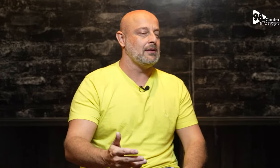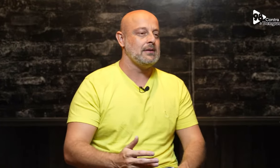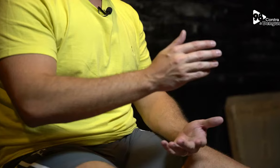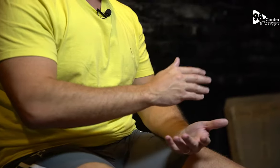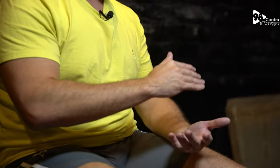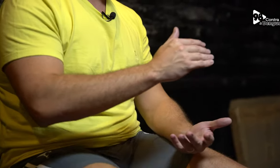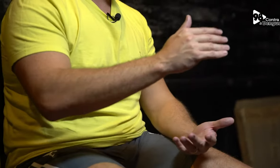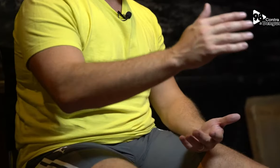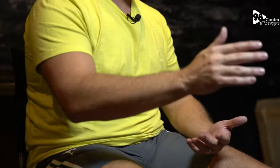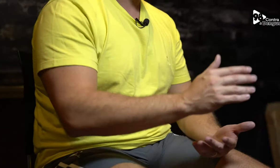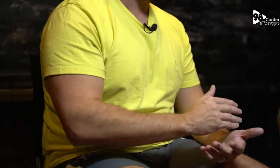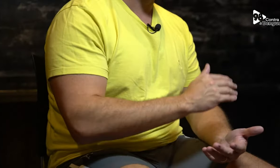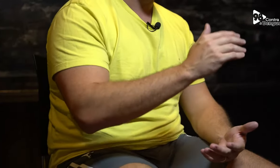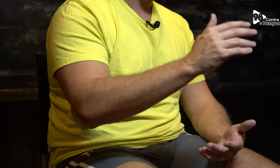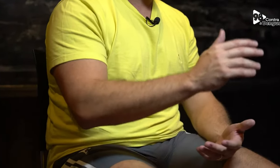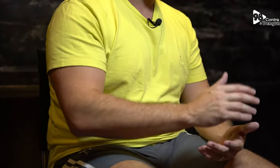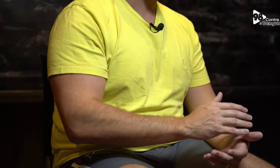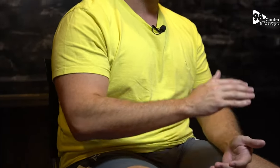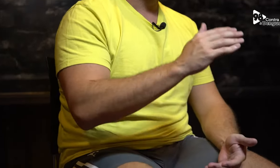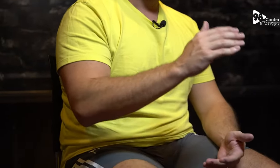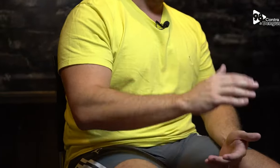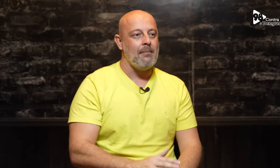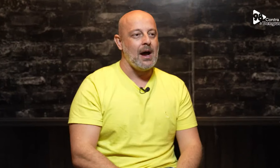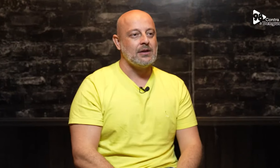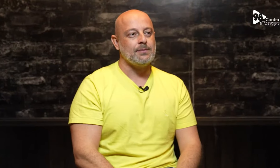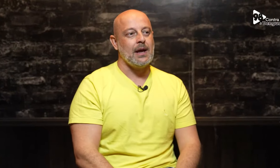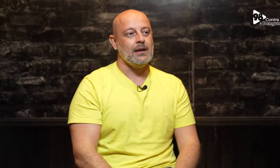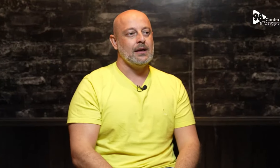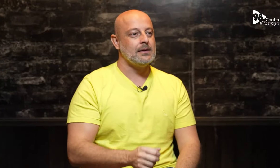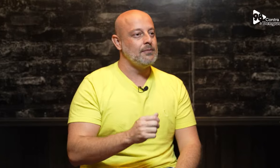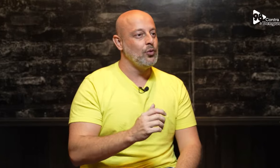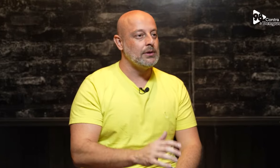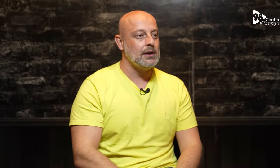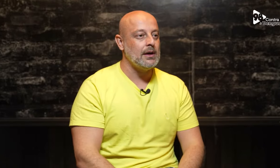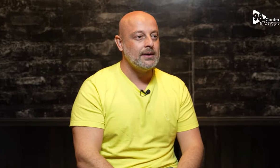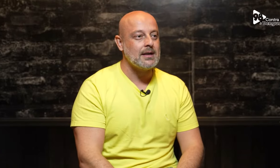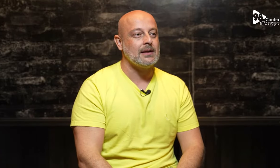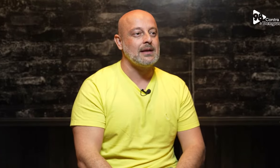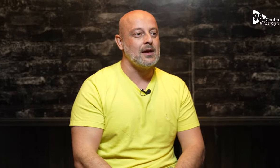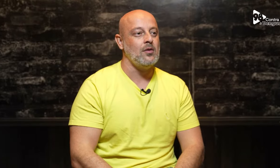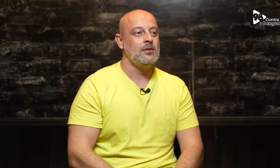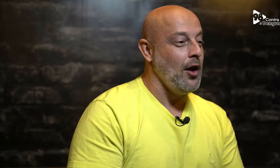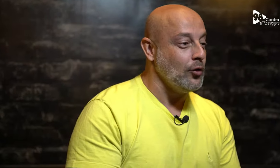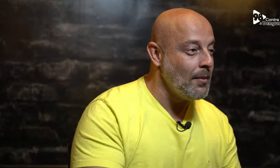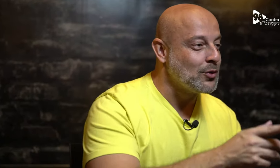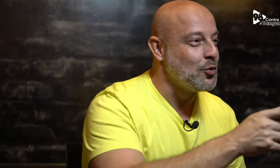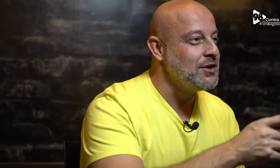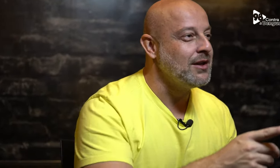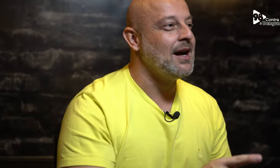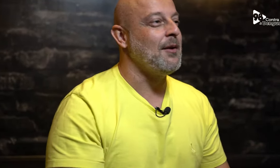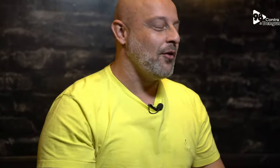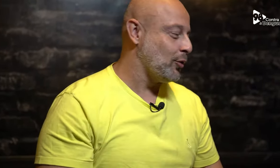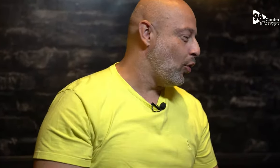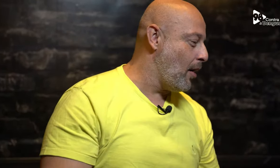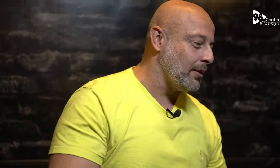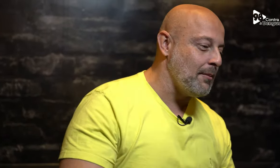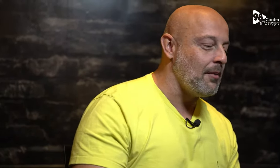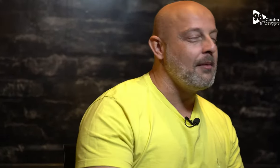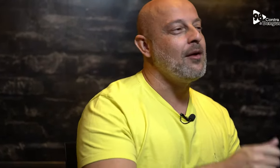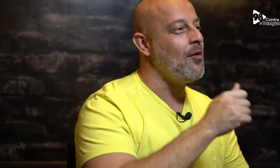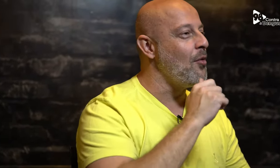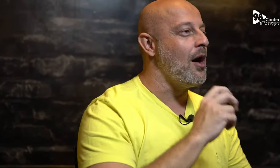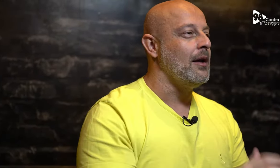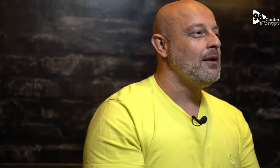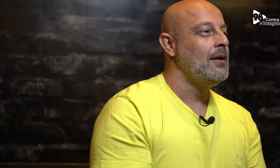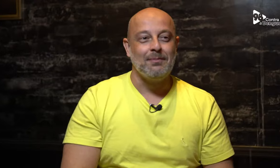das plaquetas Fiz alguns exames assim para acompanhar a baixa das plaquetas e muita hidratação toma suco de inhame eu falei toma não